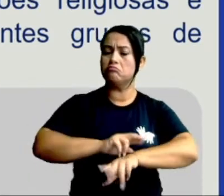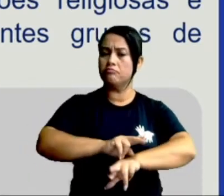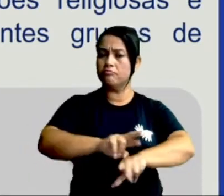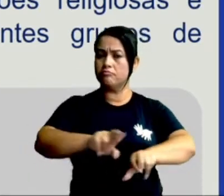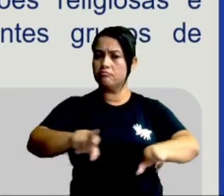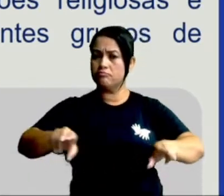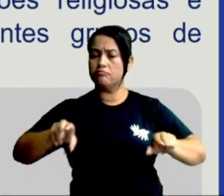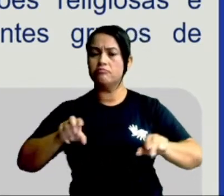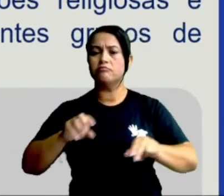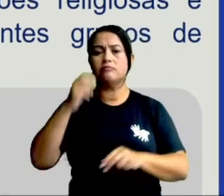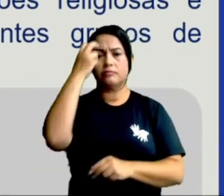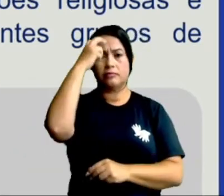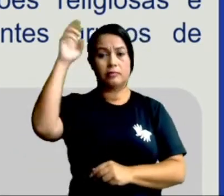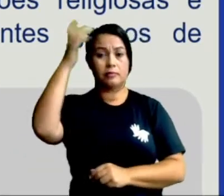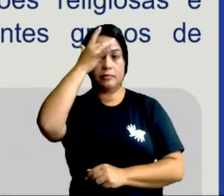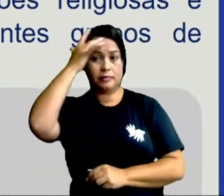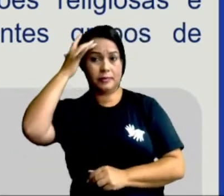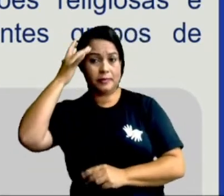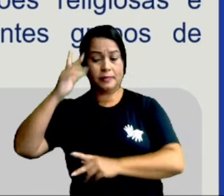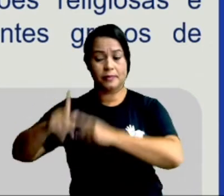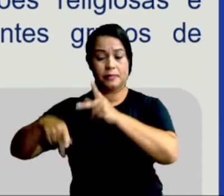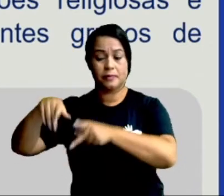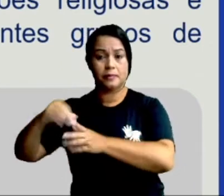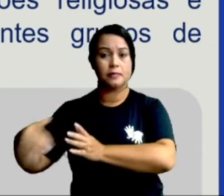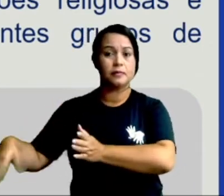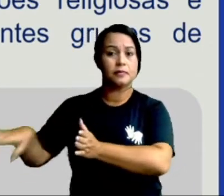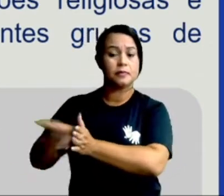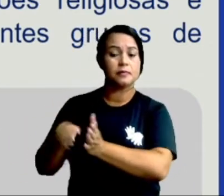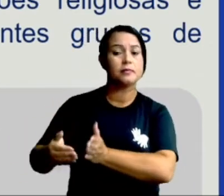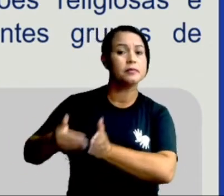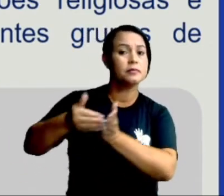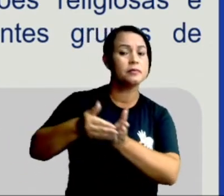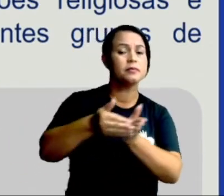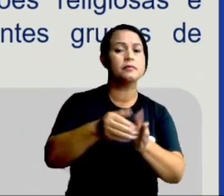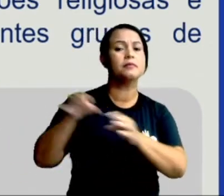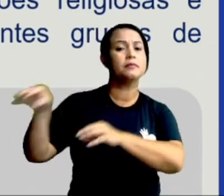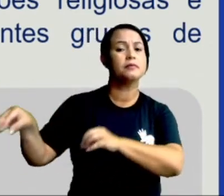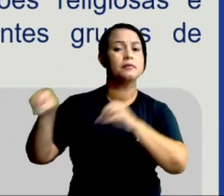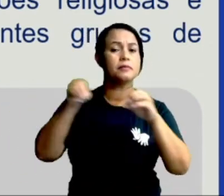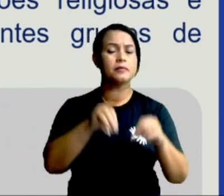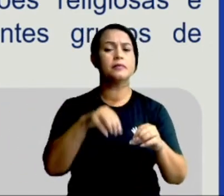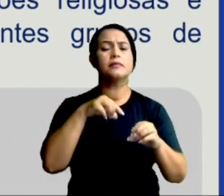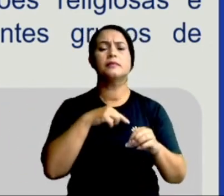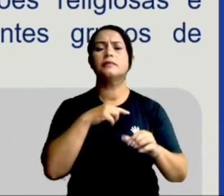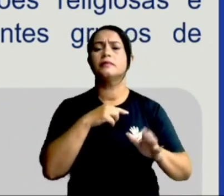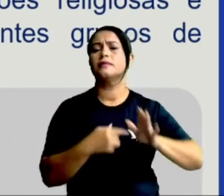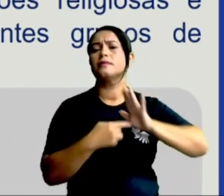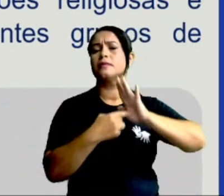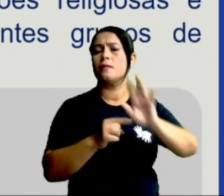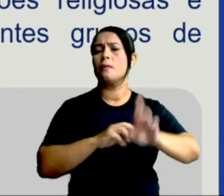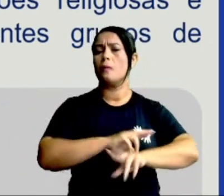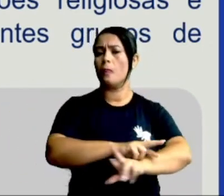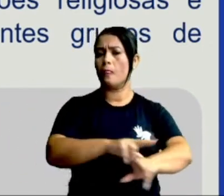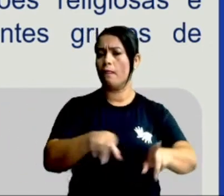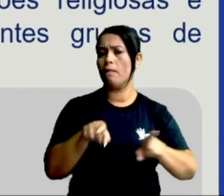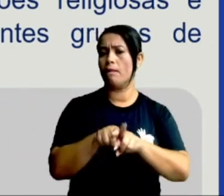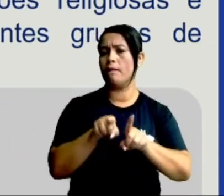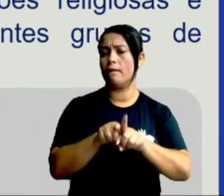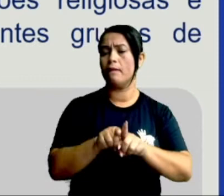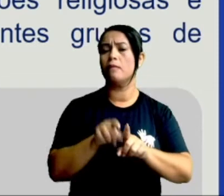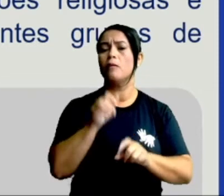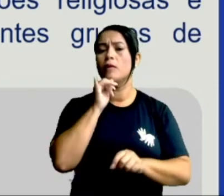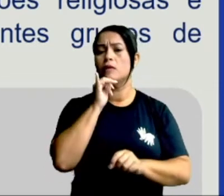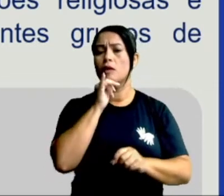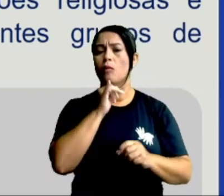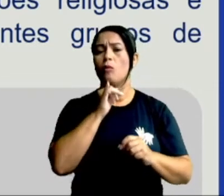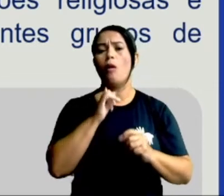povos que vieram para cá migrando, né? É representada pelas inúmeras tradições, manifestações religiosas